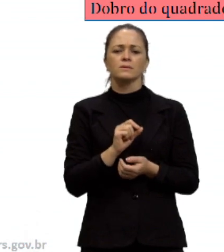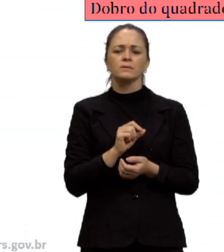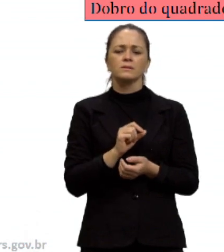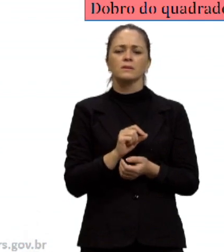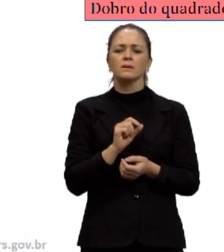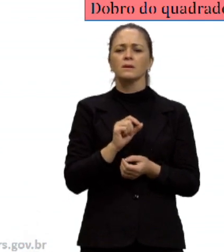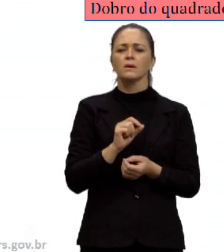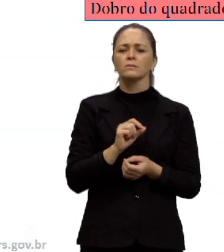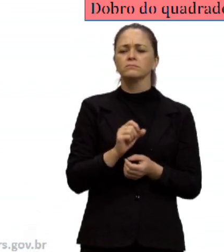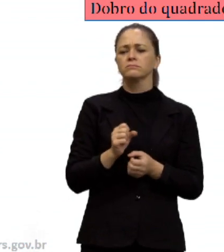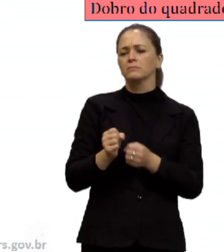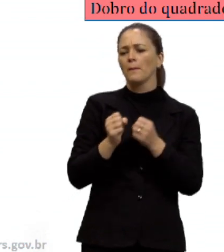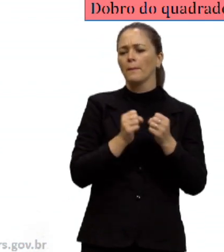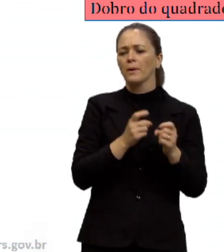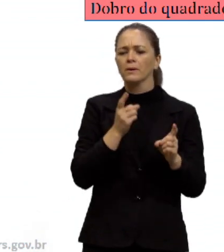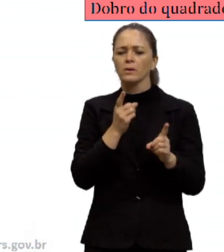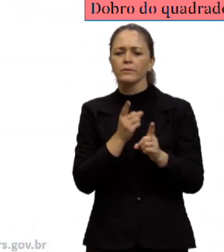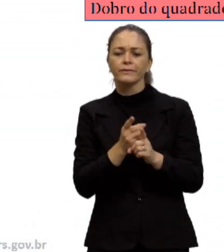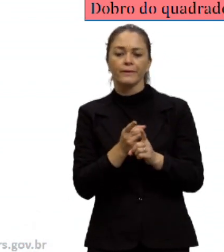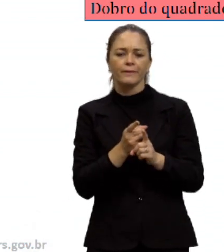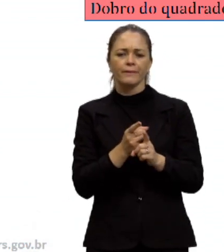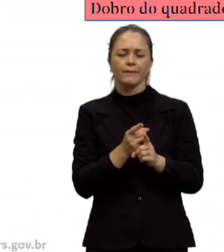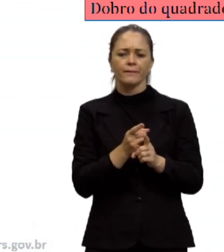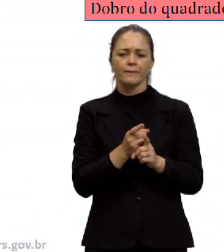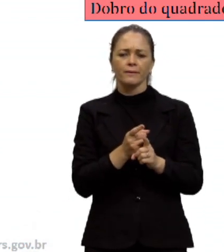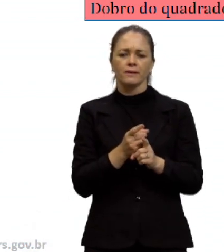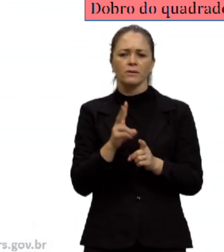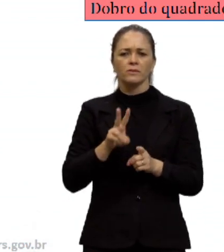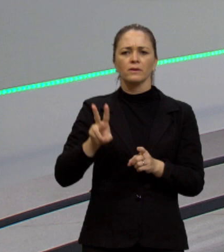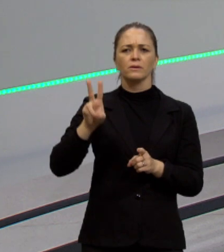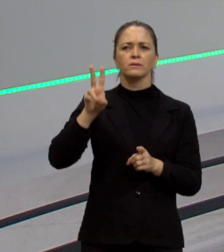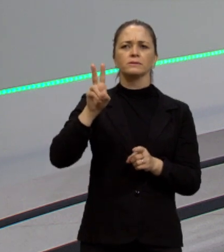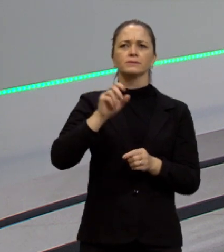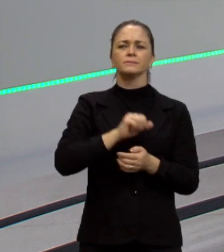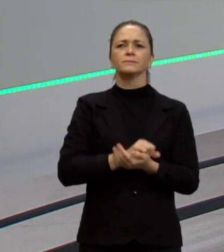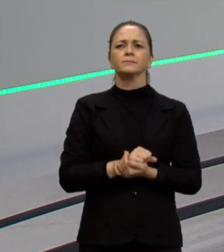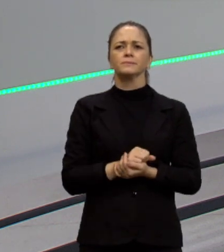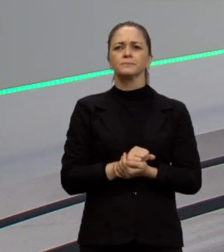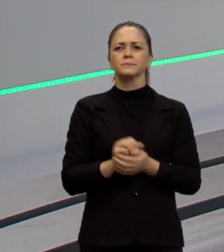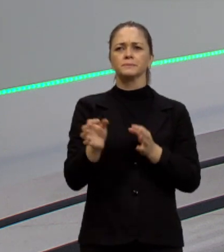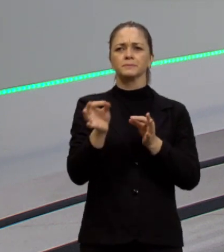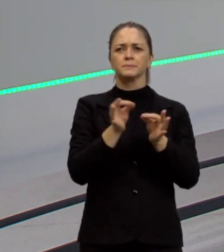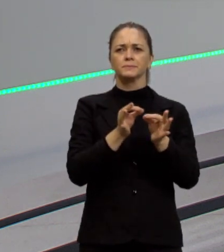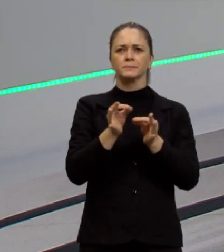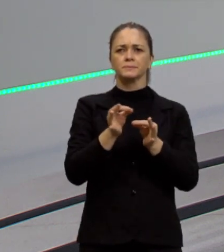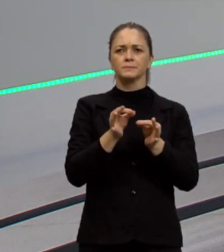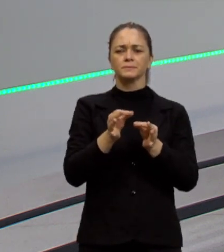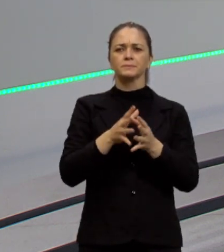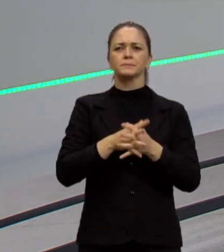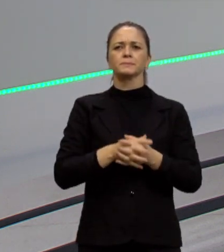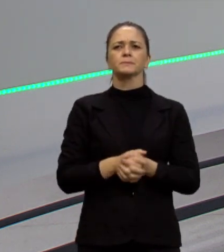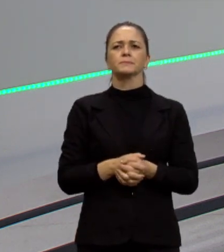possíveis valores para esse número? Pode passar, por favor. Vamos organizar. O que que nós